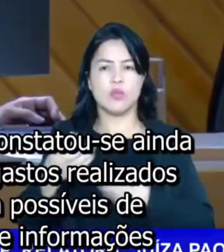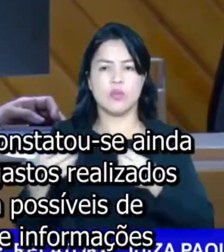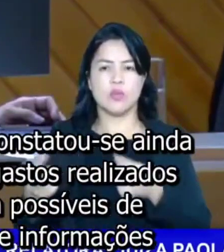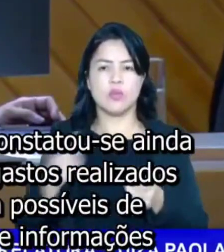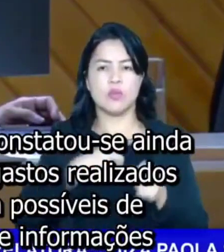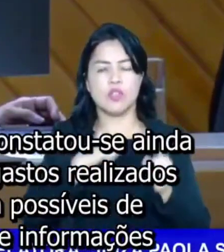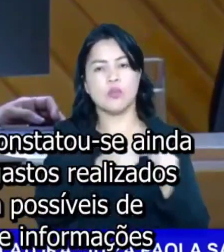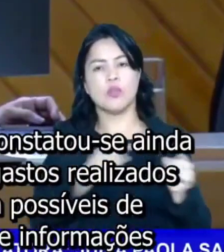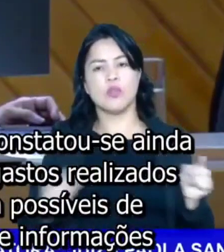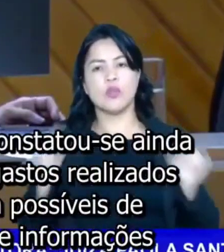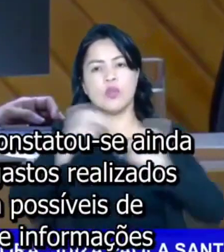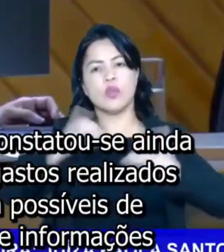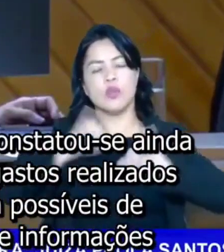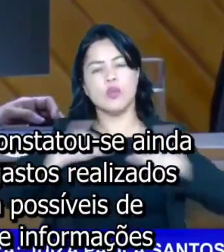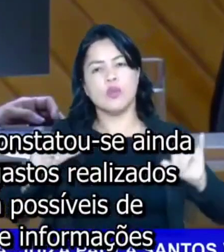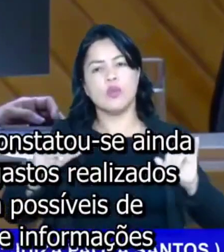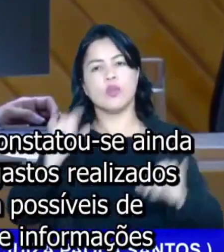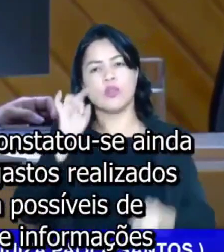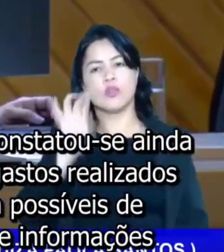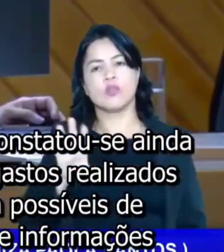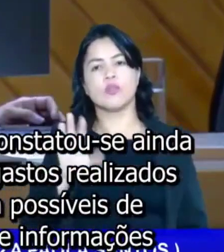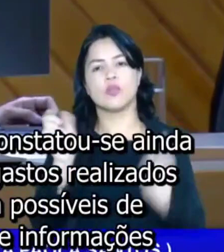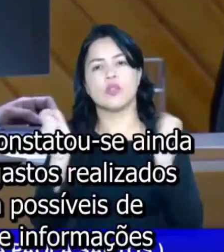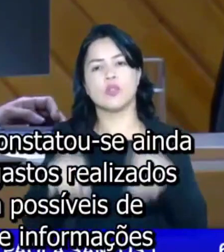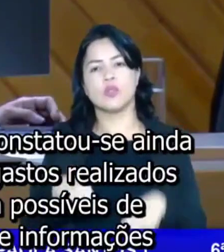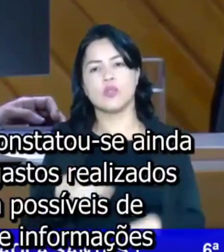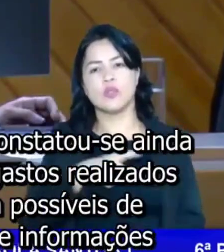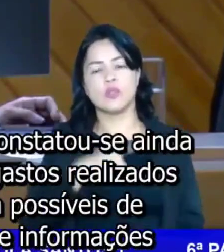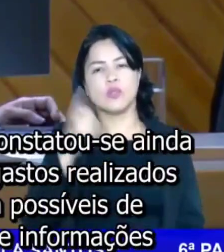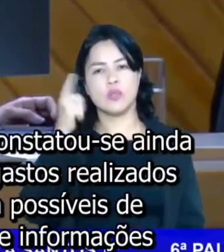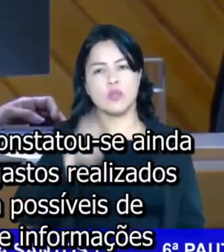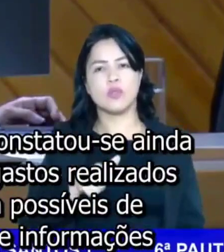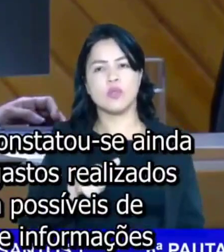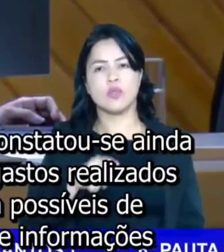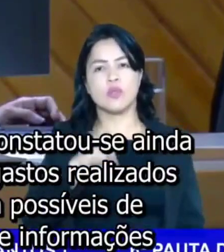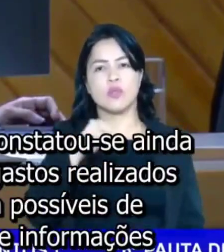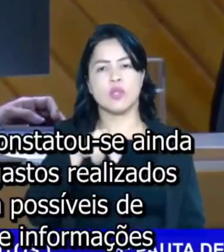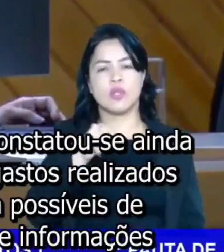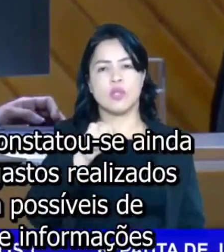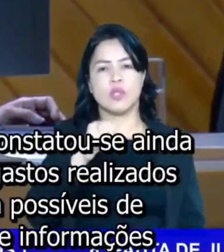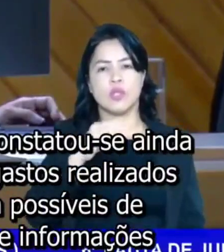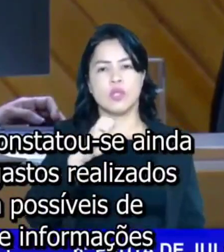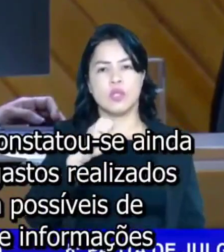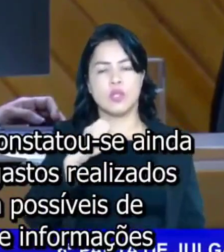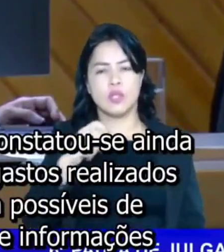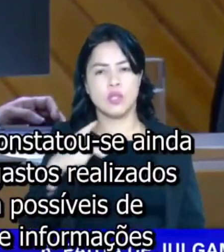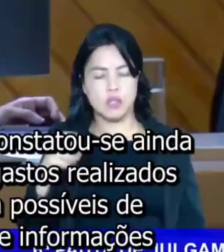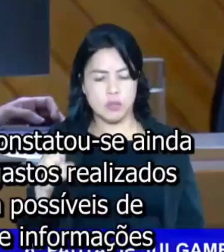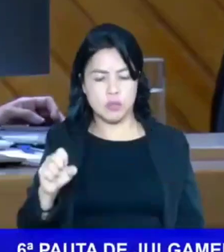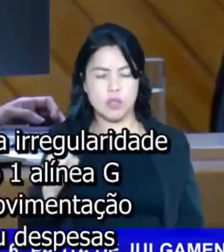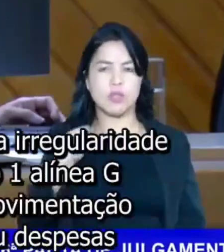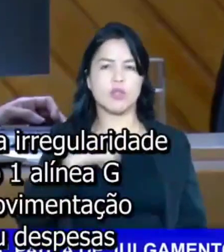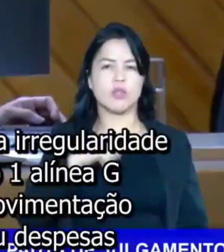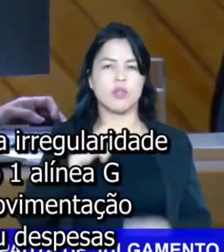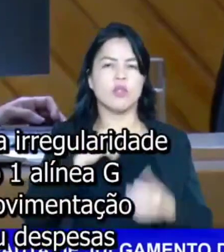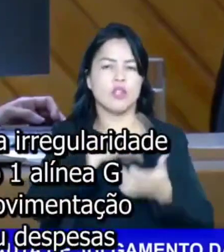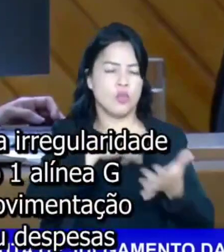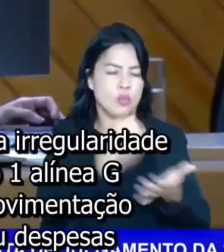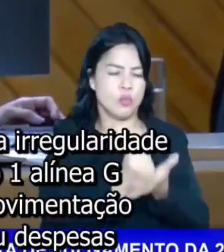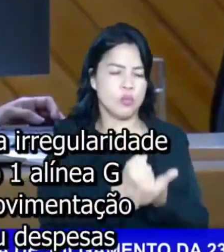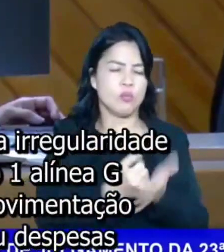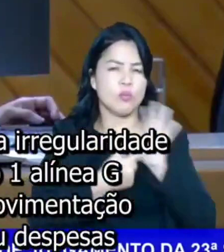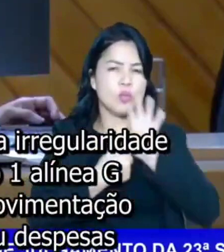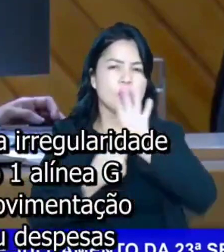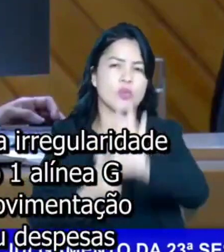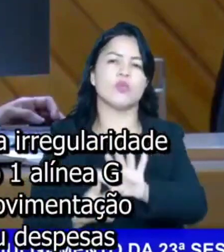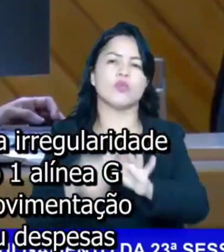de campanha, os quais só foram possíveis de ser detectados pelo NACEP em razão de documentos e informações constantes na base de